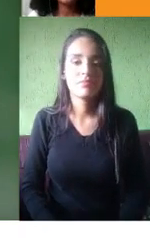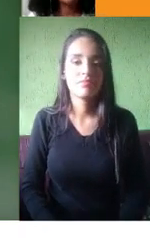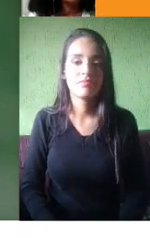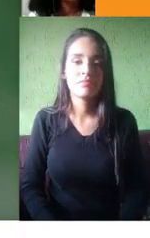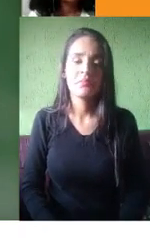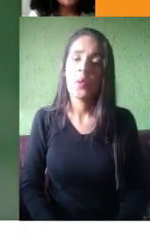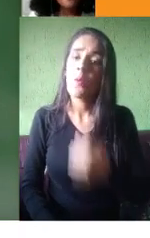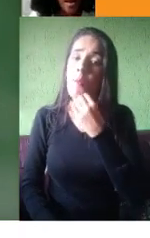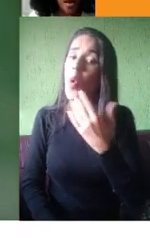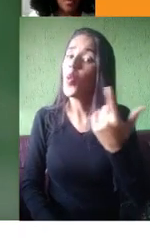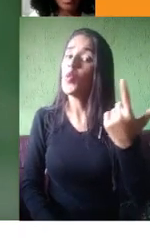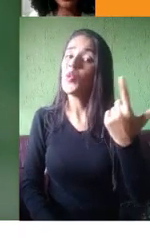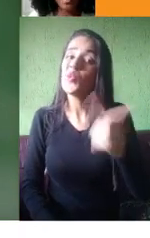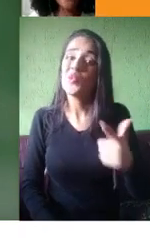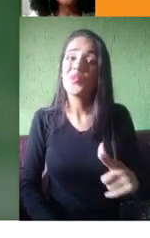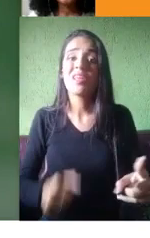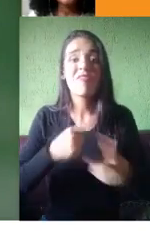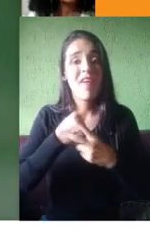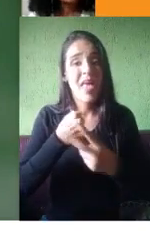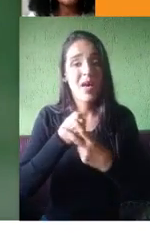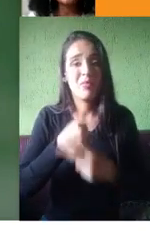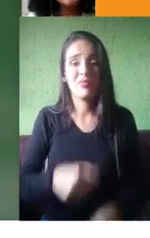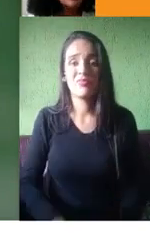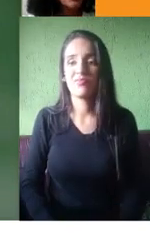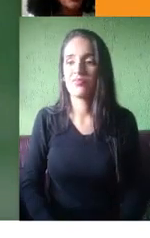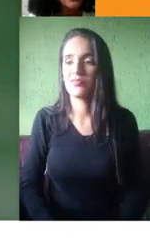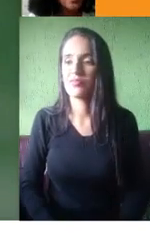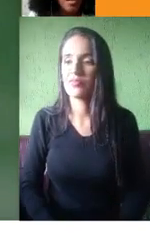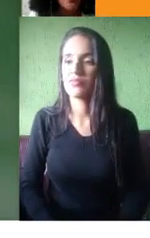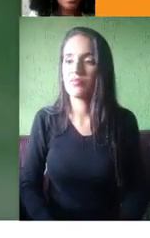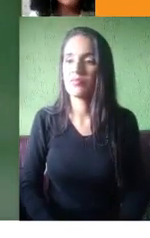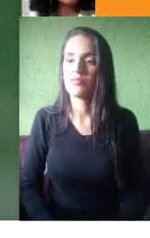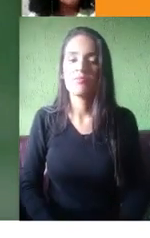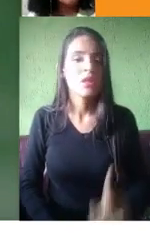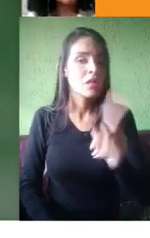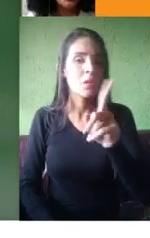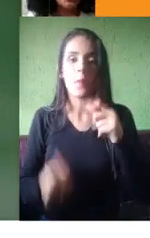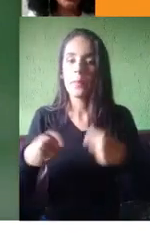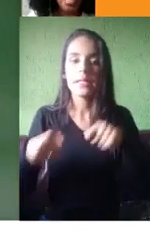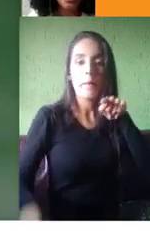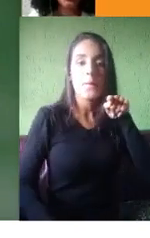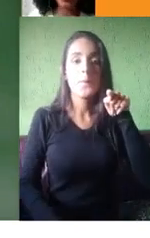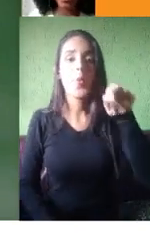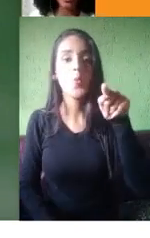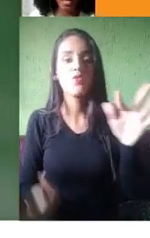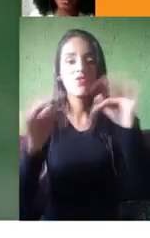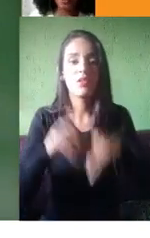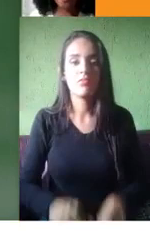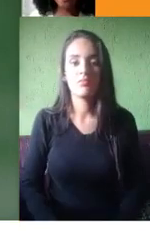isso significa sem verbos, tá? E ele também não precisa de ponto final, assim como acontece com as manchetes